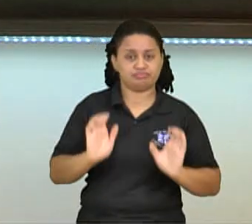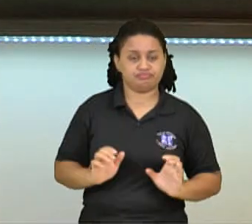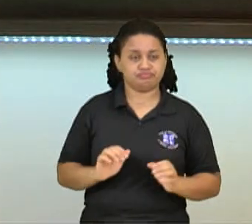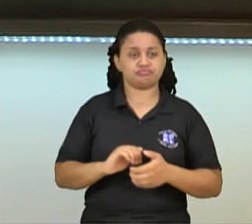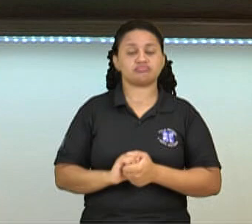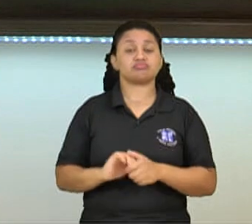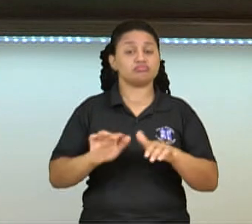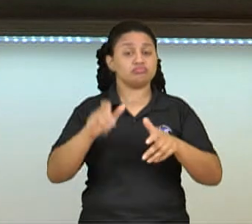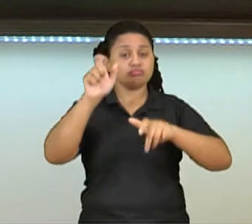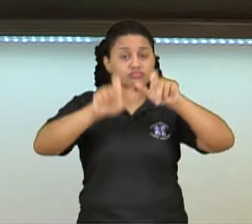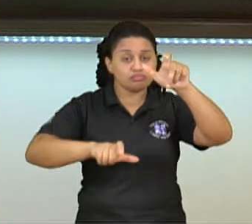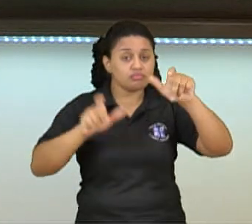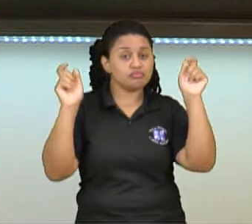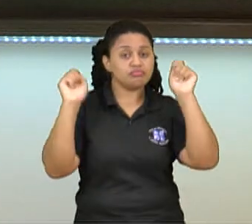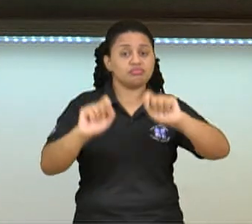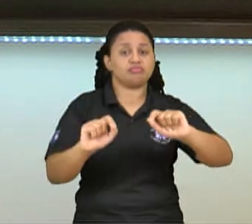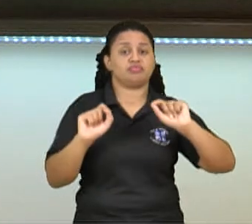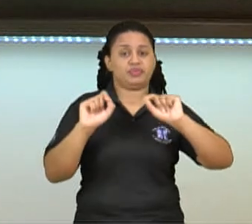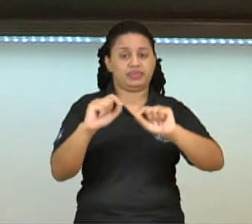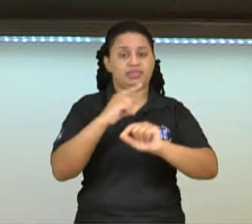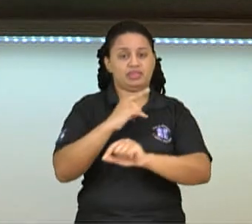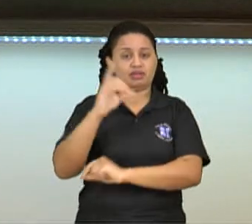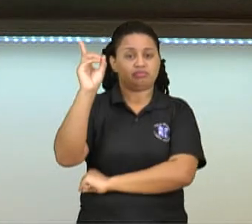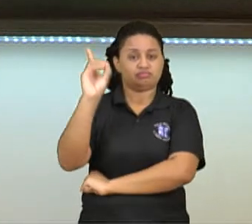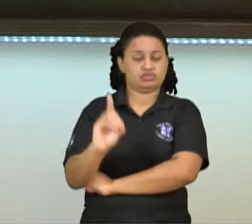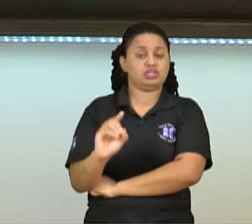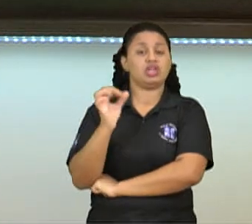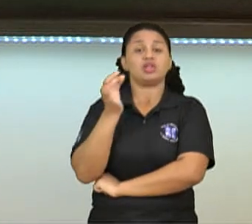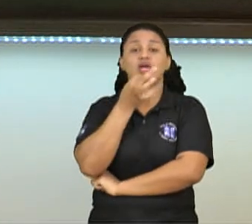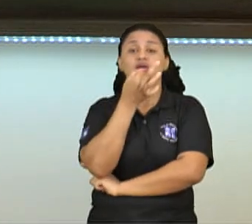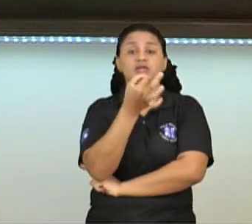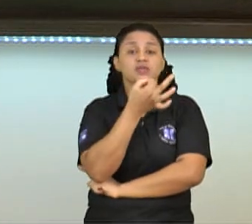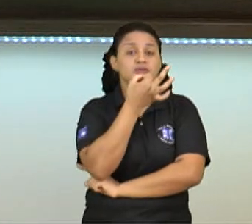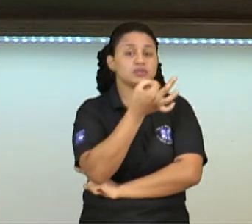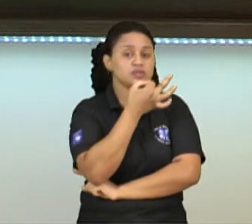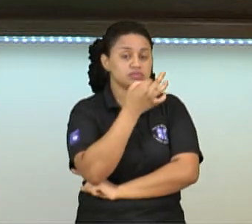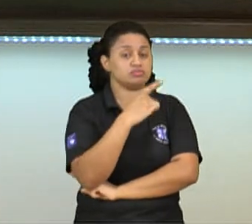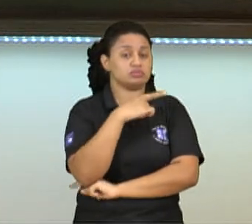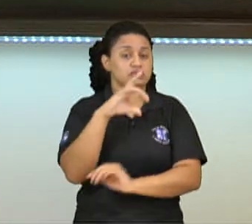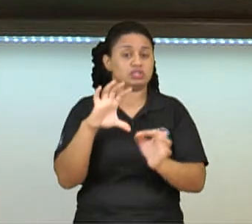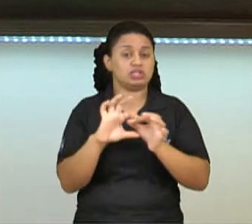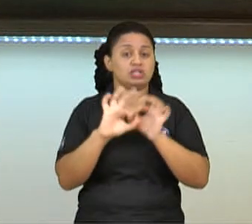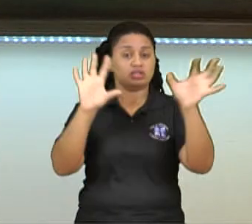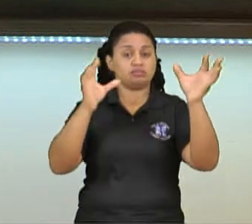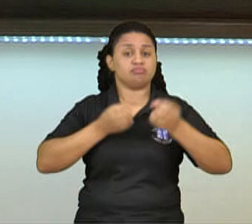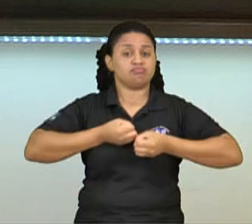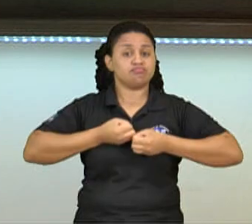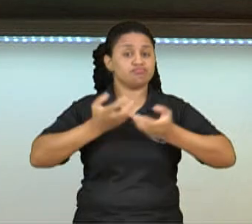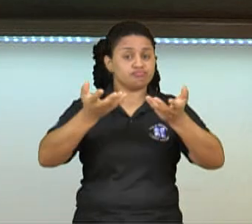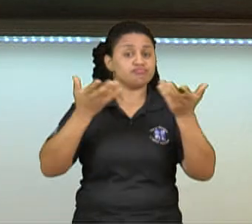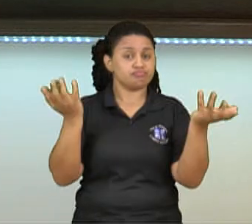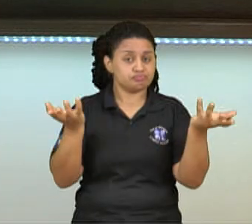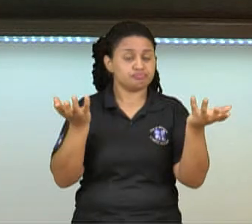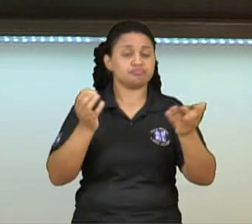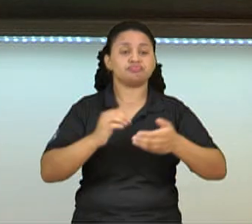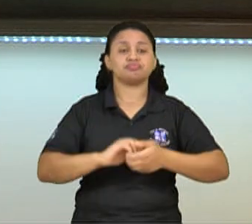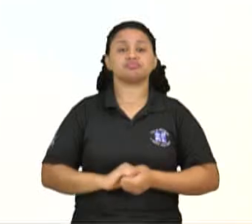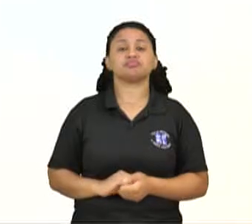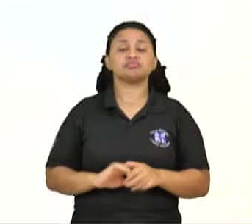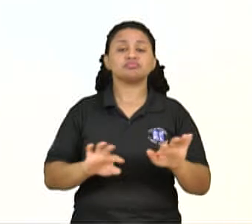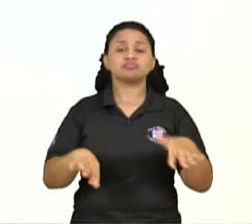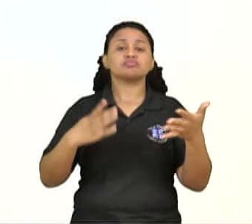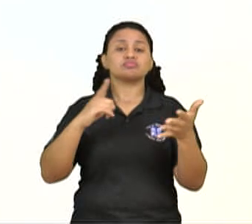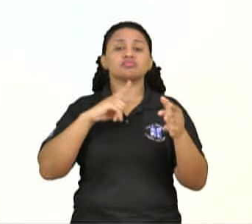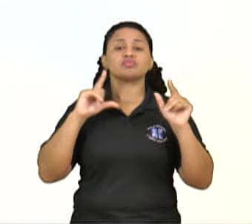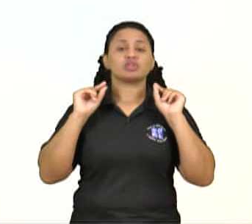pessoas poderiam ter seu direito à opinião, à liberdade de expressão, né? Existe o seguinte,